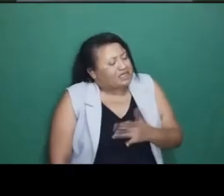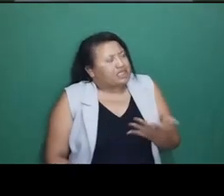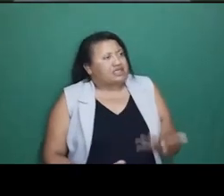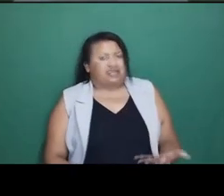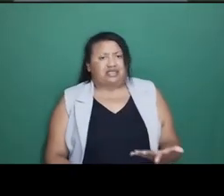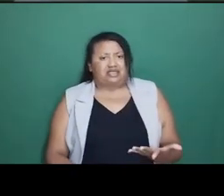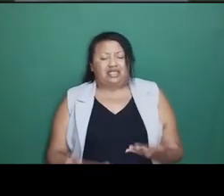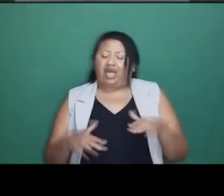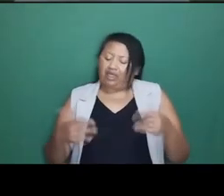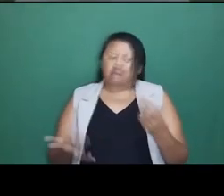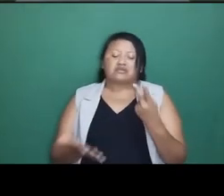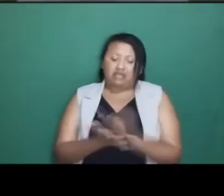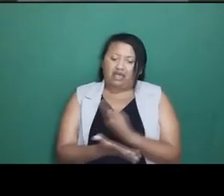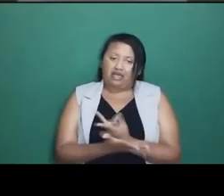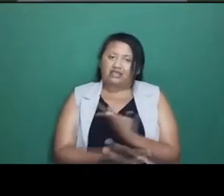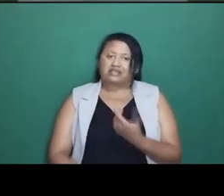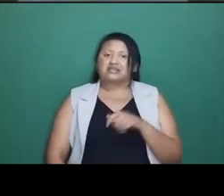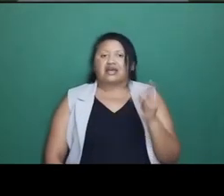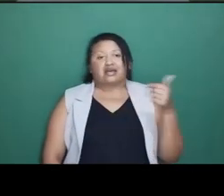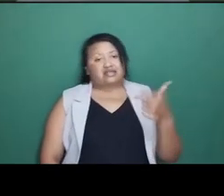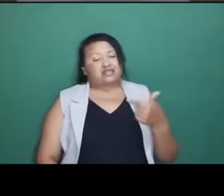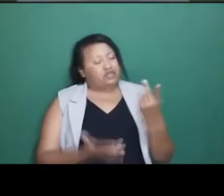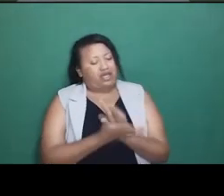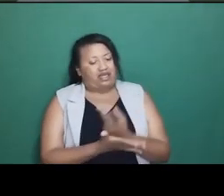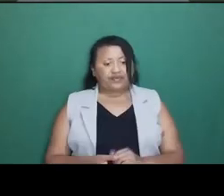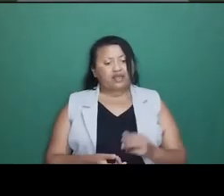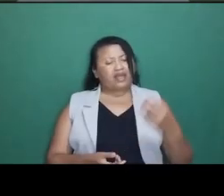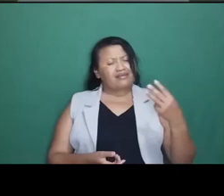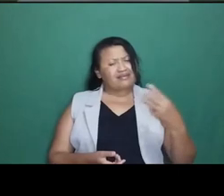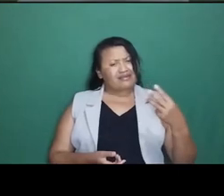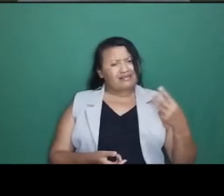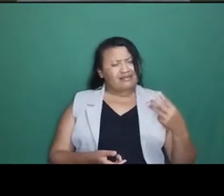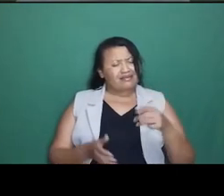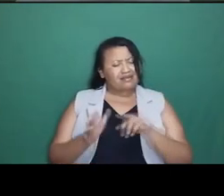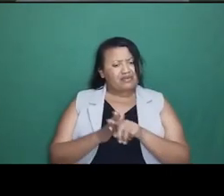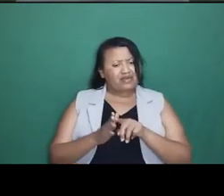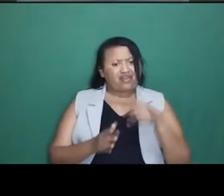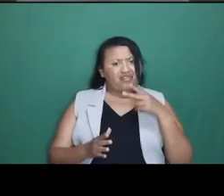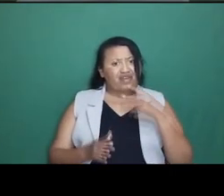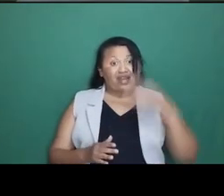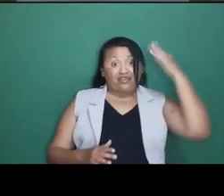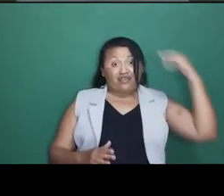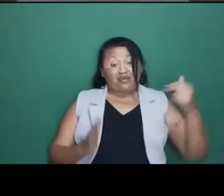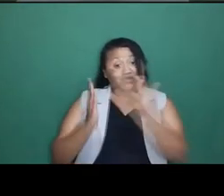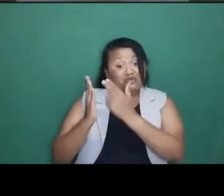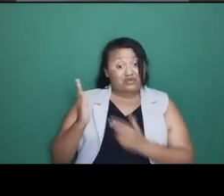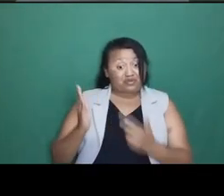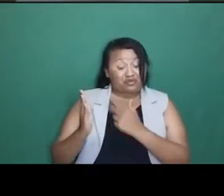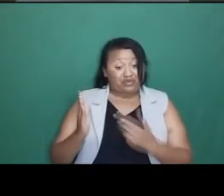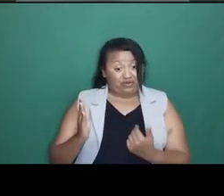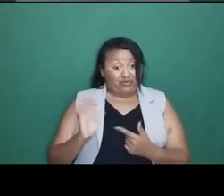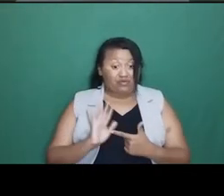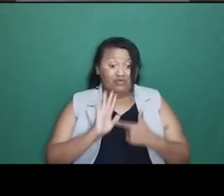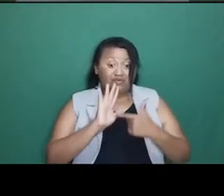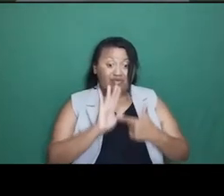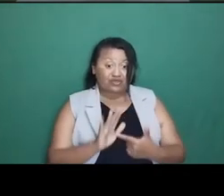tá errado a segunda sentença na terceira diz que rugendas representou e também outro navio negreiro